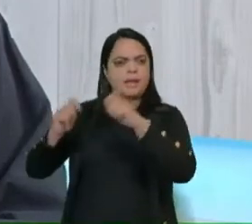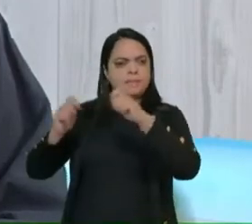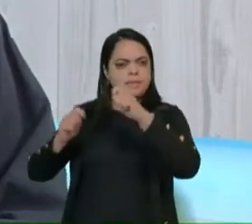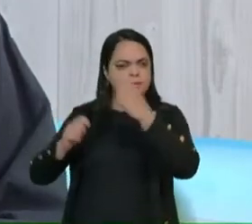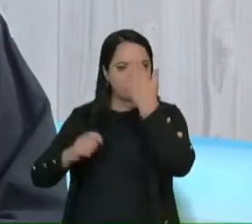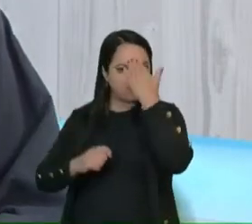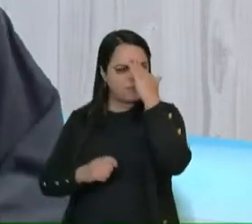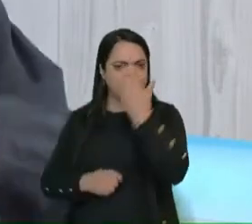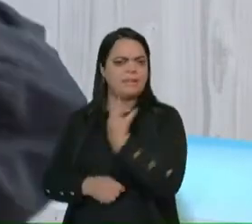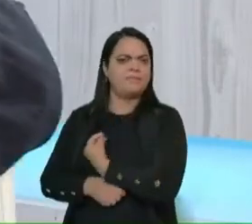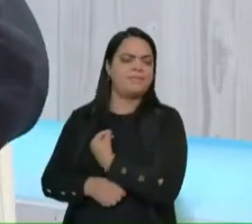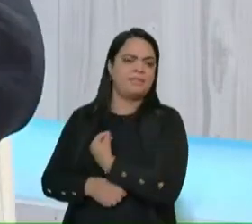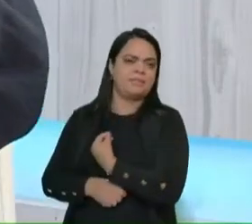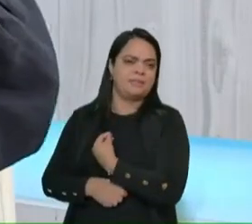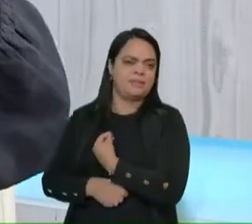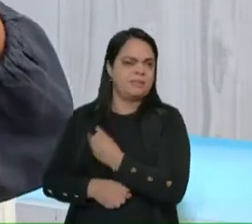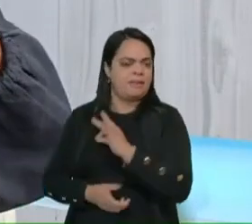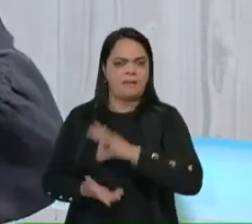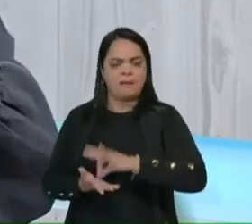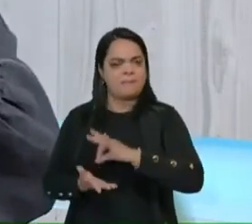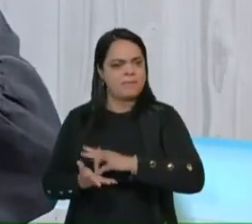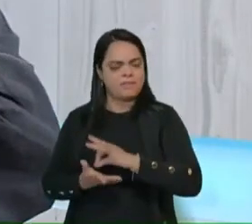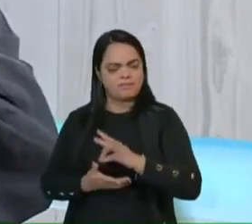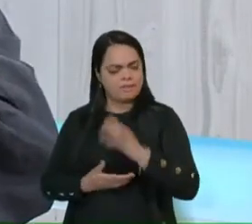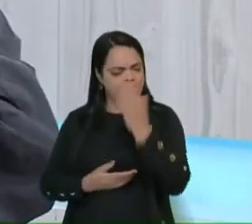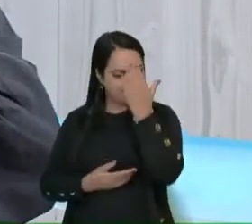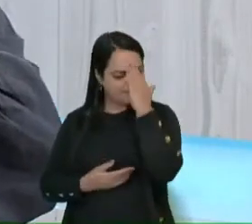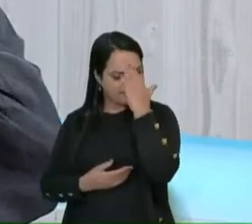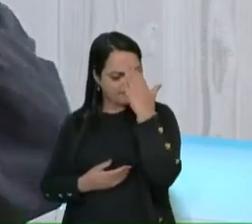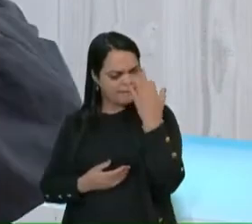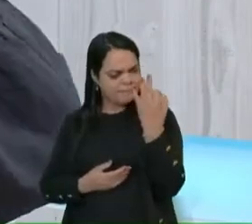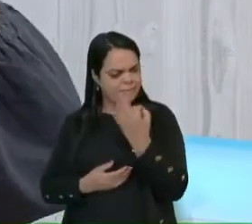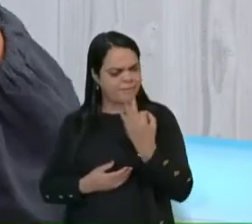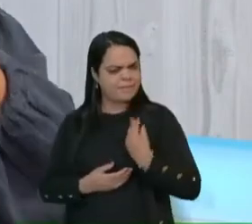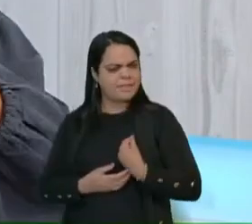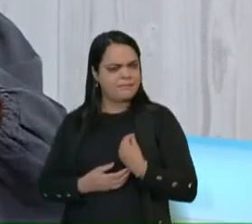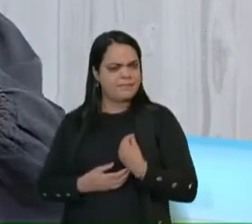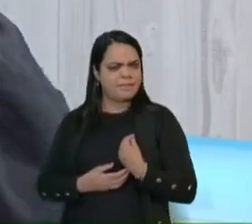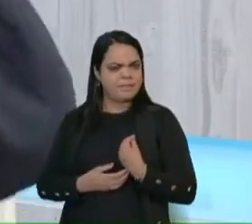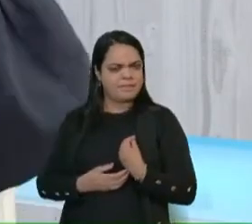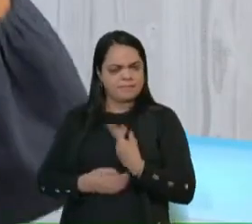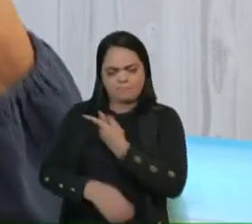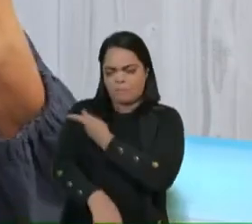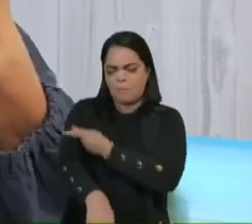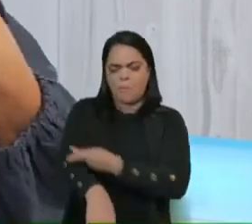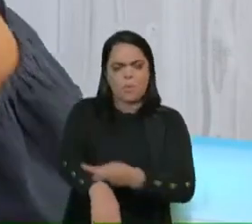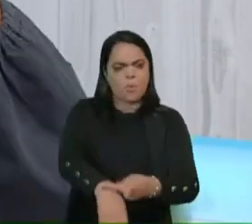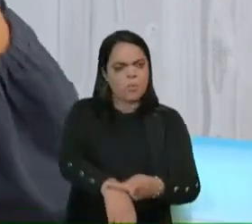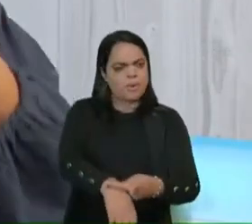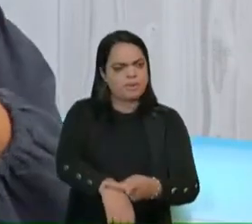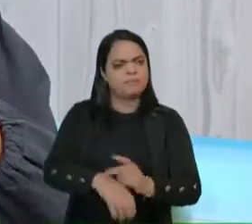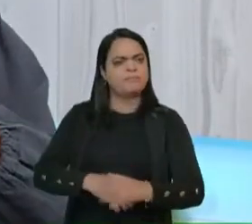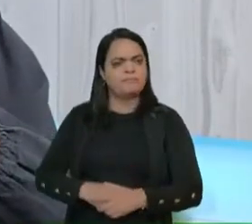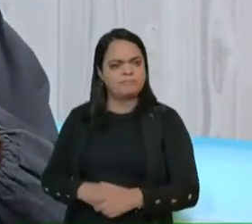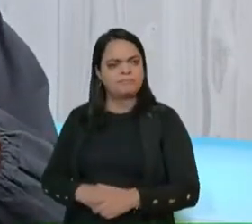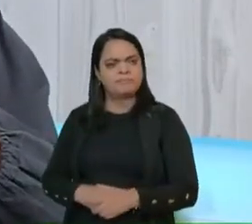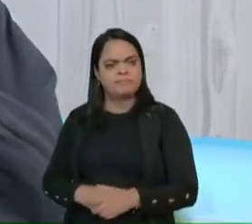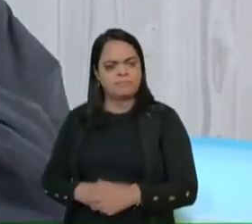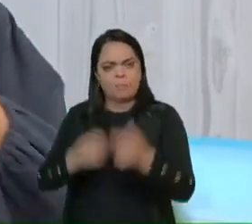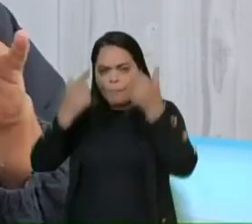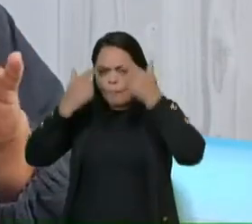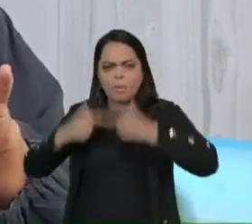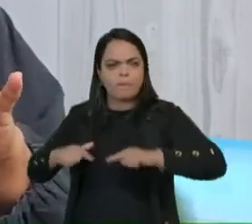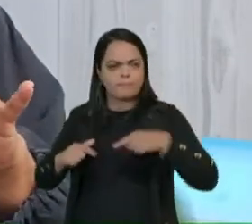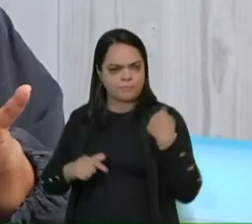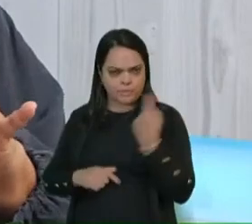vida né Realmente como ela é né na pureza dela e naquilo que ela é Imaculada